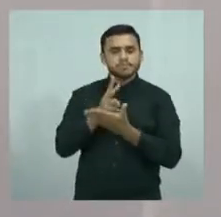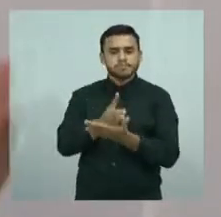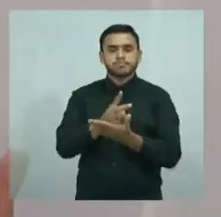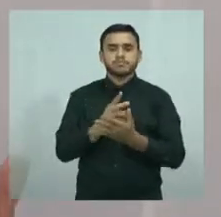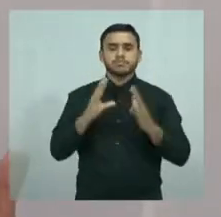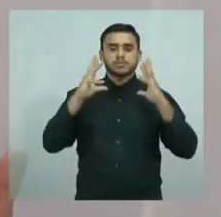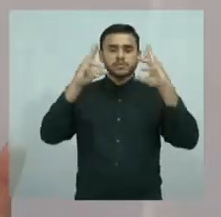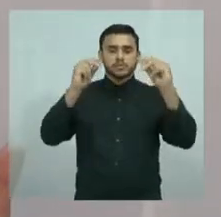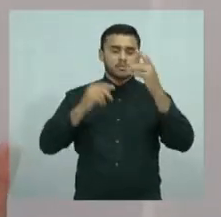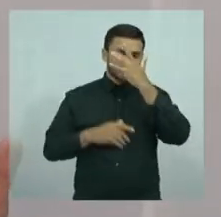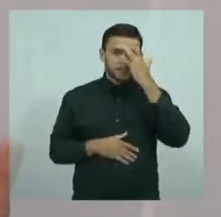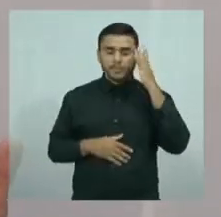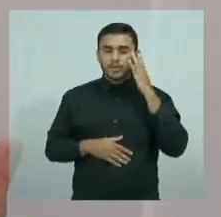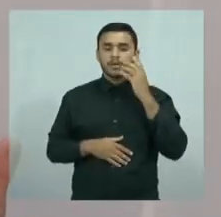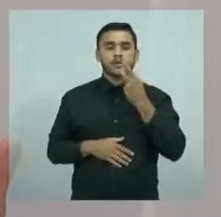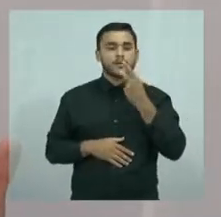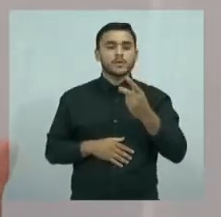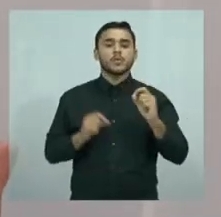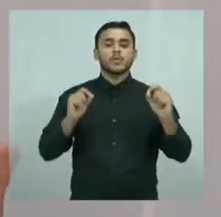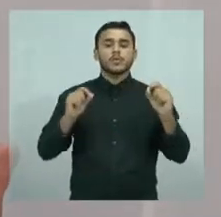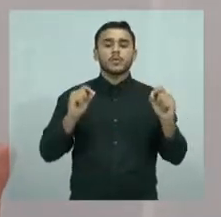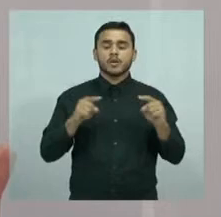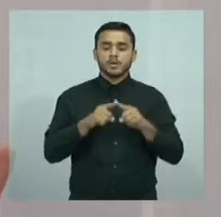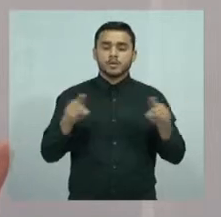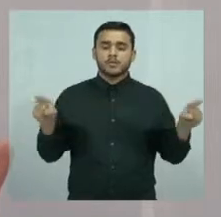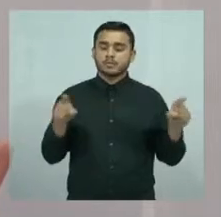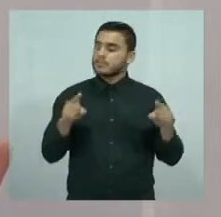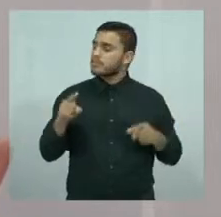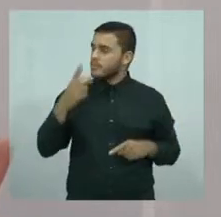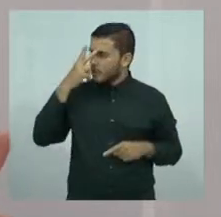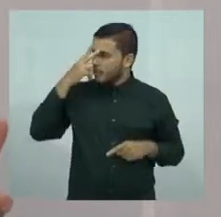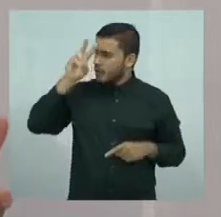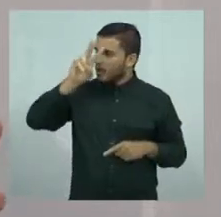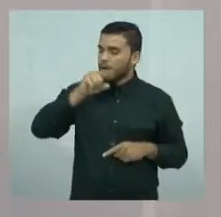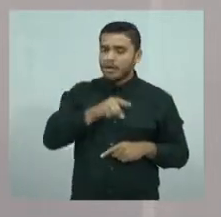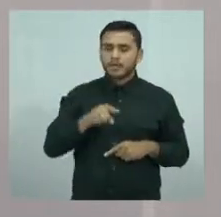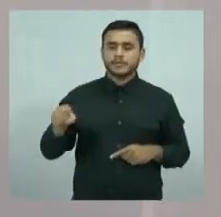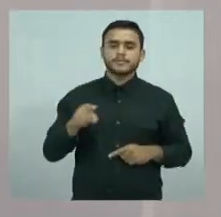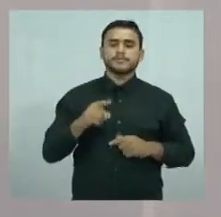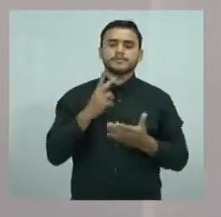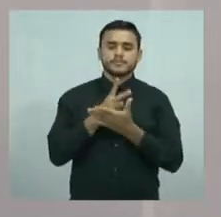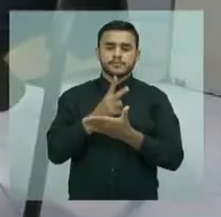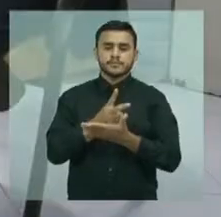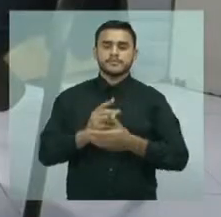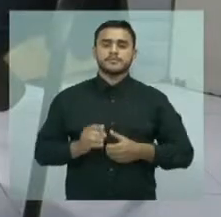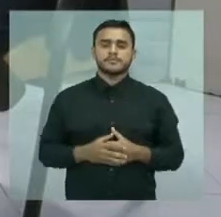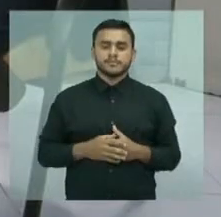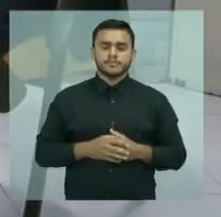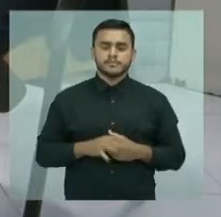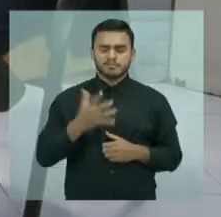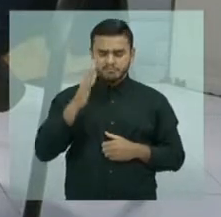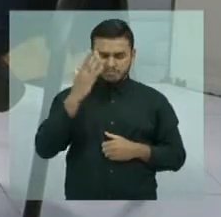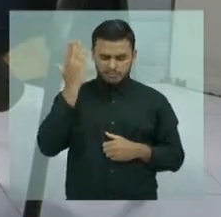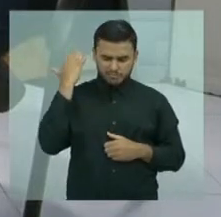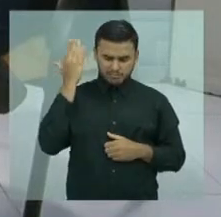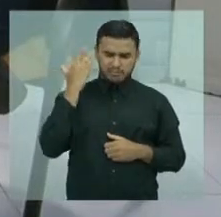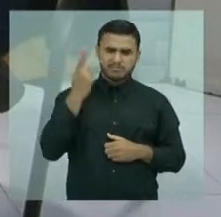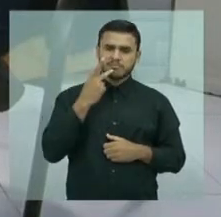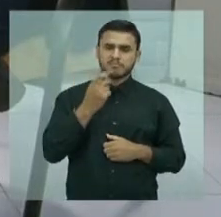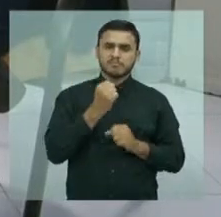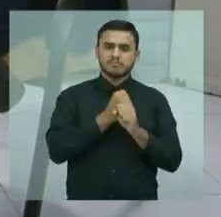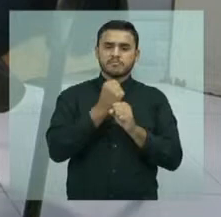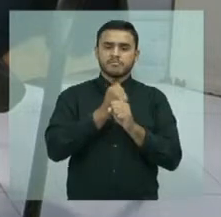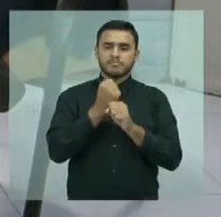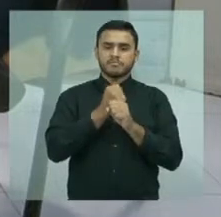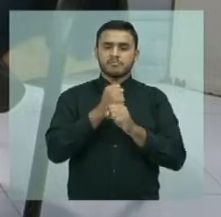suas casas que lembram a Fortaleza de uma época década de 50. Né, de